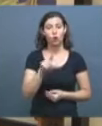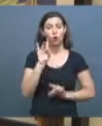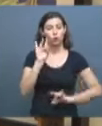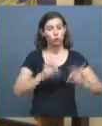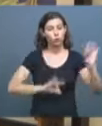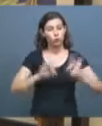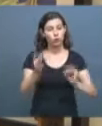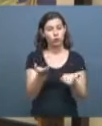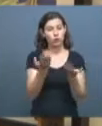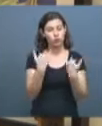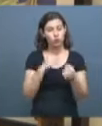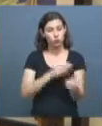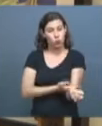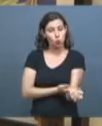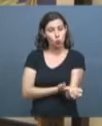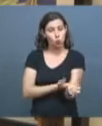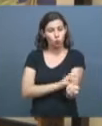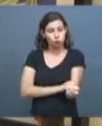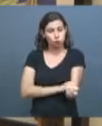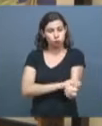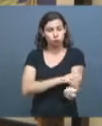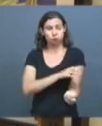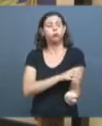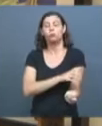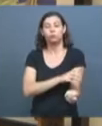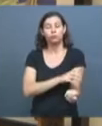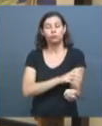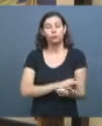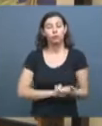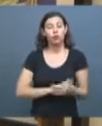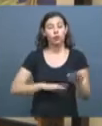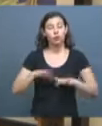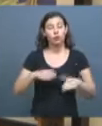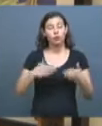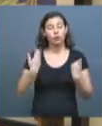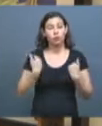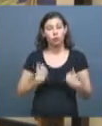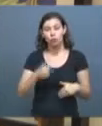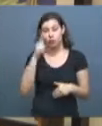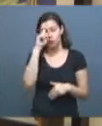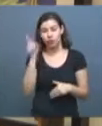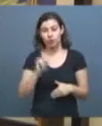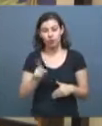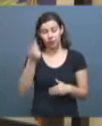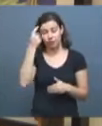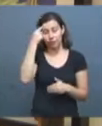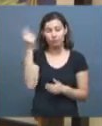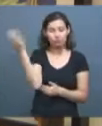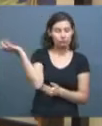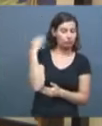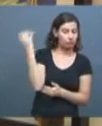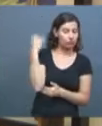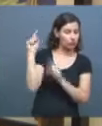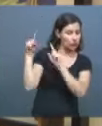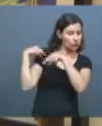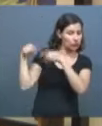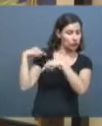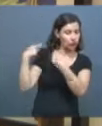seu organismo, ele não sabe o que está acontecendo. Como existe uma ameaça, ele imagina que você pode, de